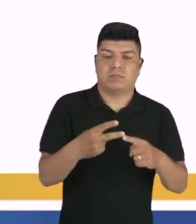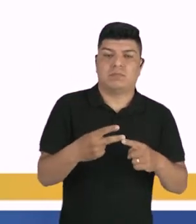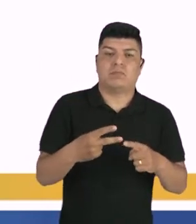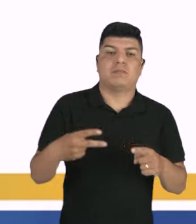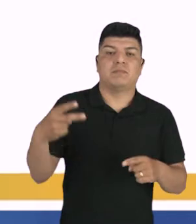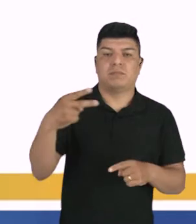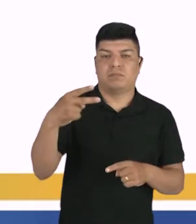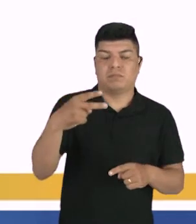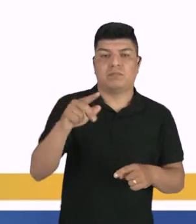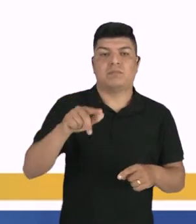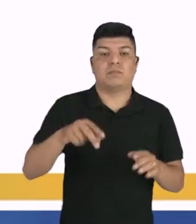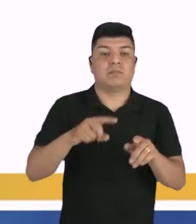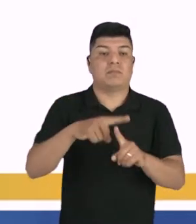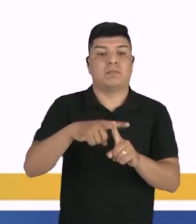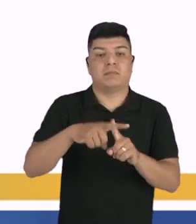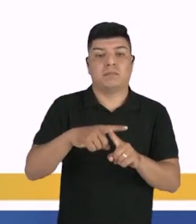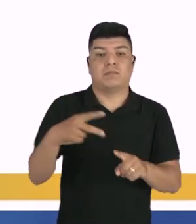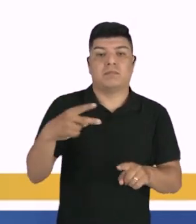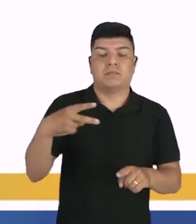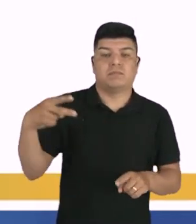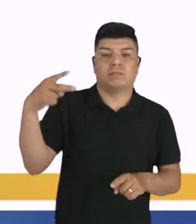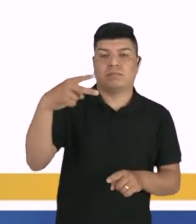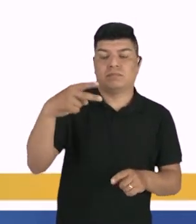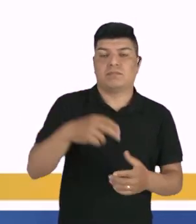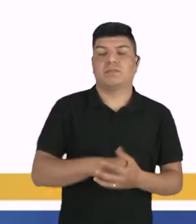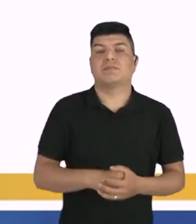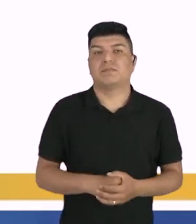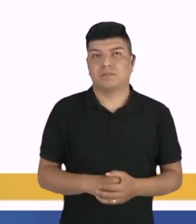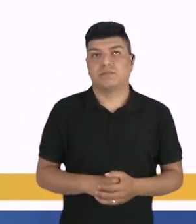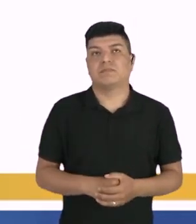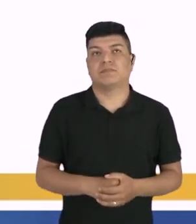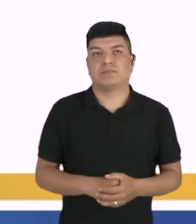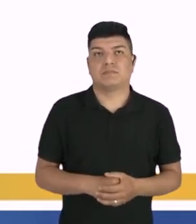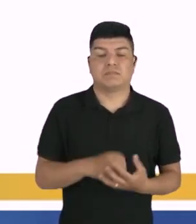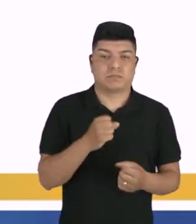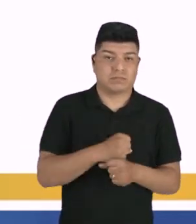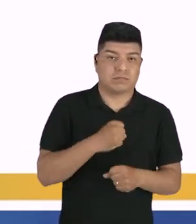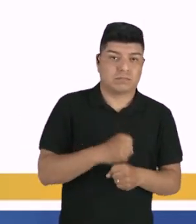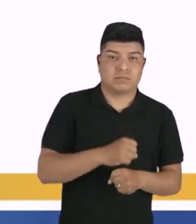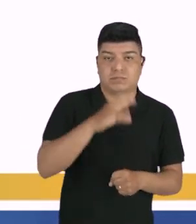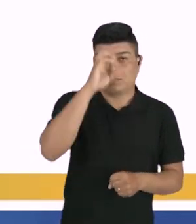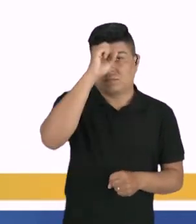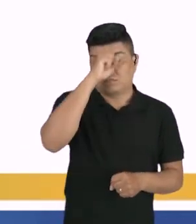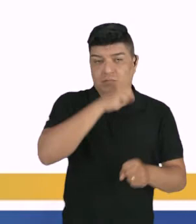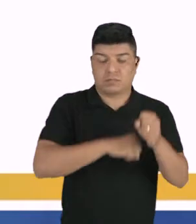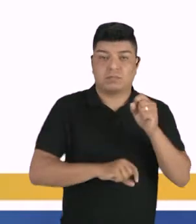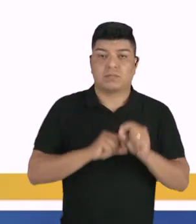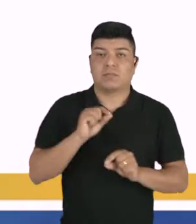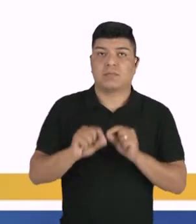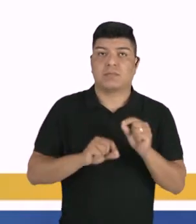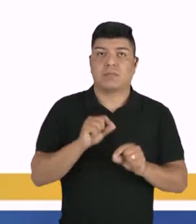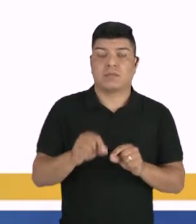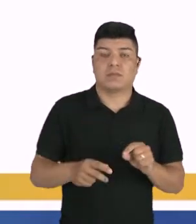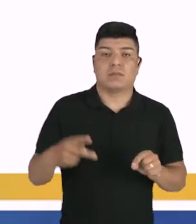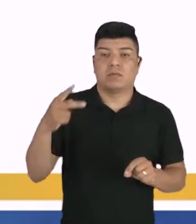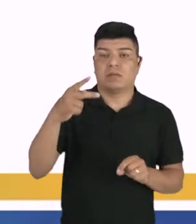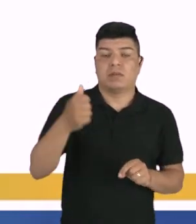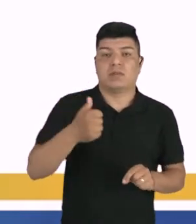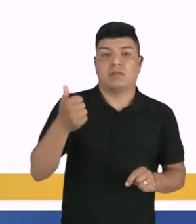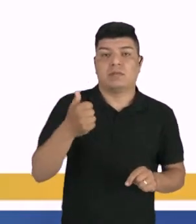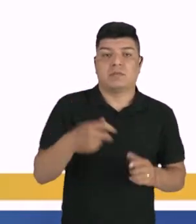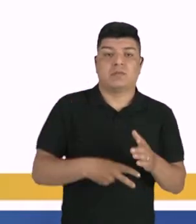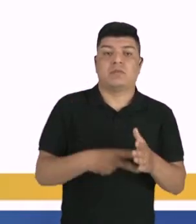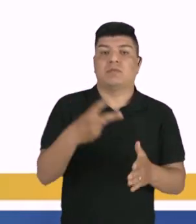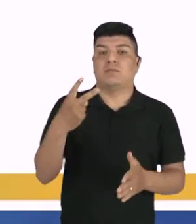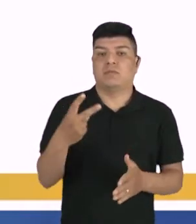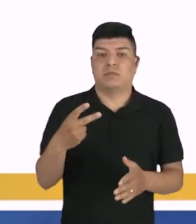pelo segundo, mais o segundo ao quadrado. Então vamos lá, lá na soma você aprendeu o que é o quadrado do primeiro mais